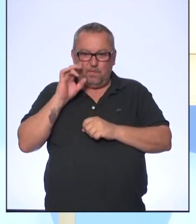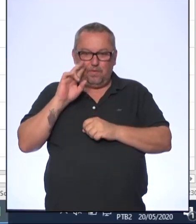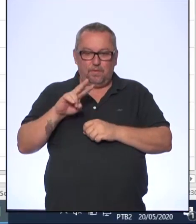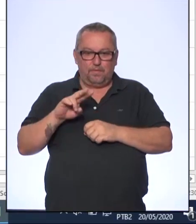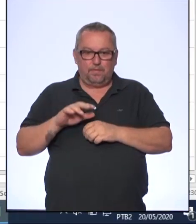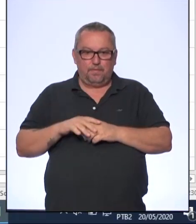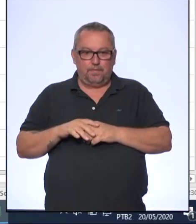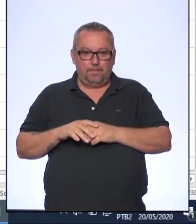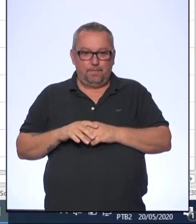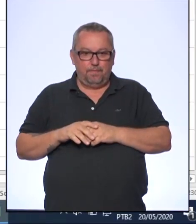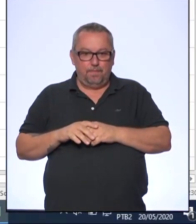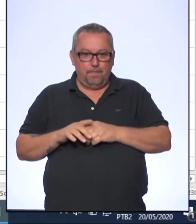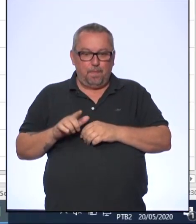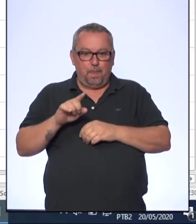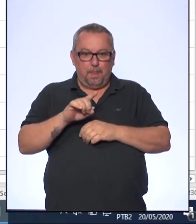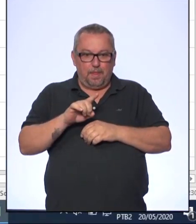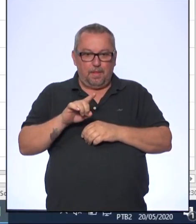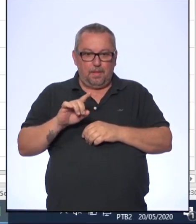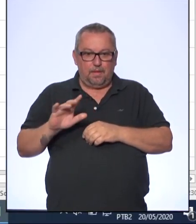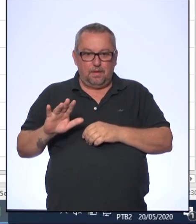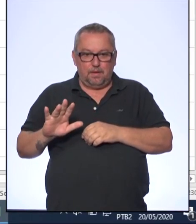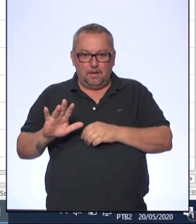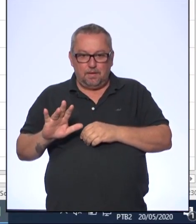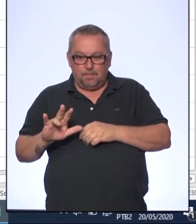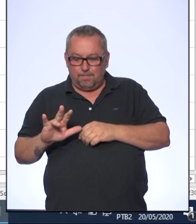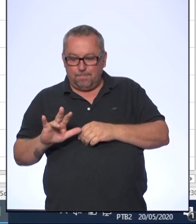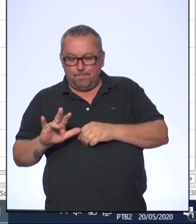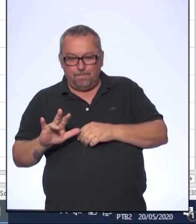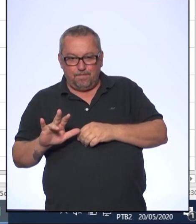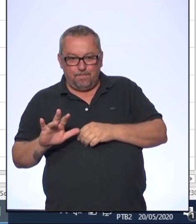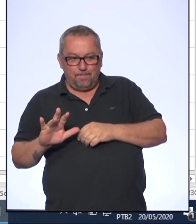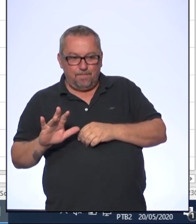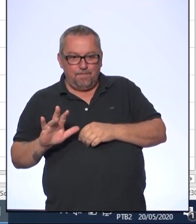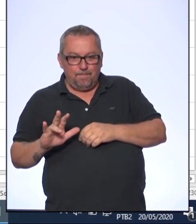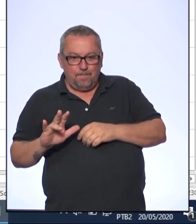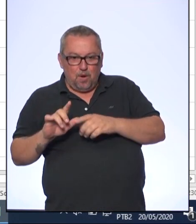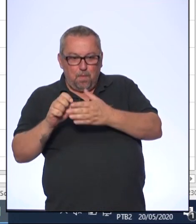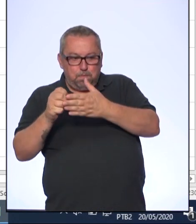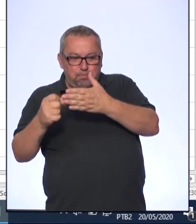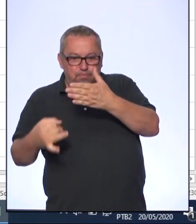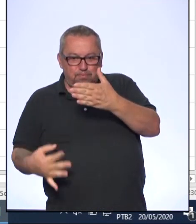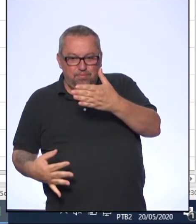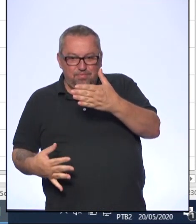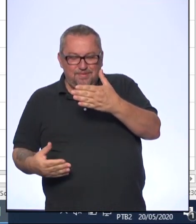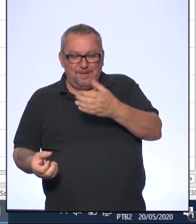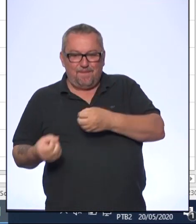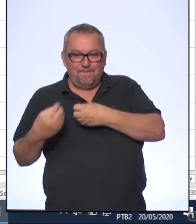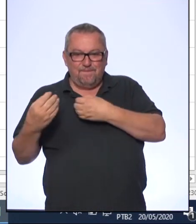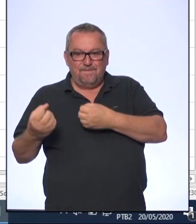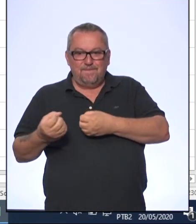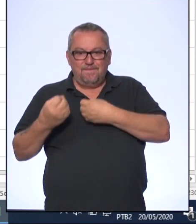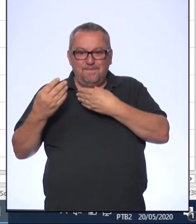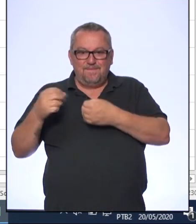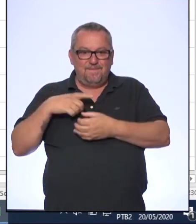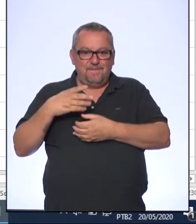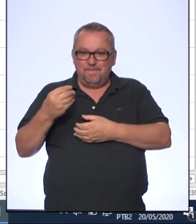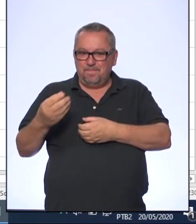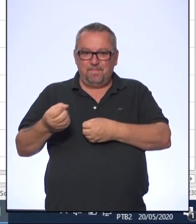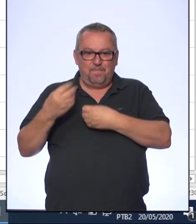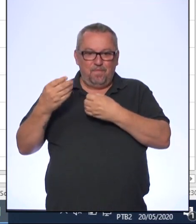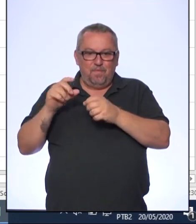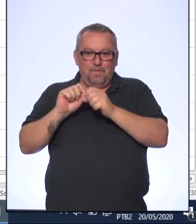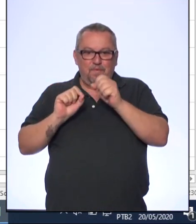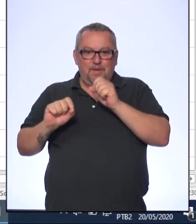vocês. Em cima desse termo, eu clico com o botão da direita. Nossa, quanta informação, né? Vai aparecer muita informação para eu